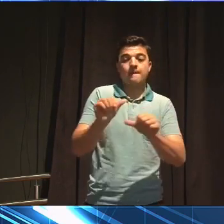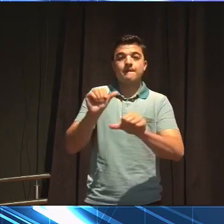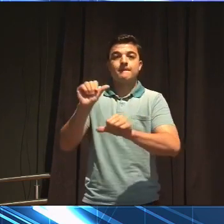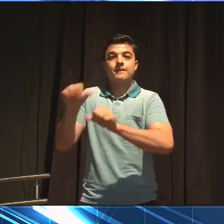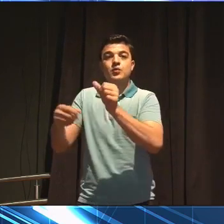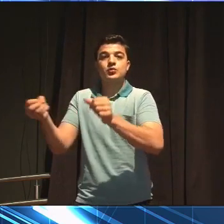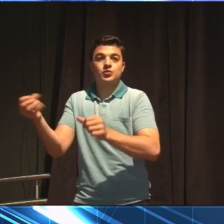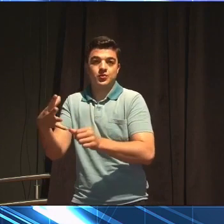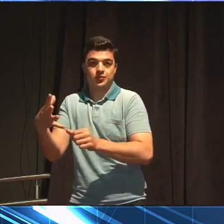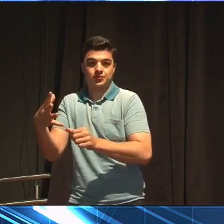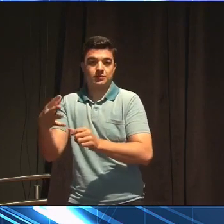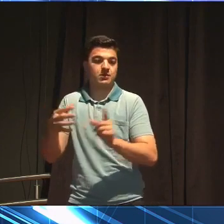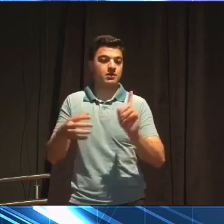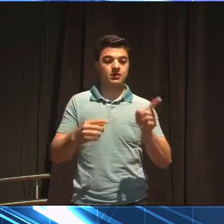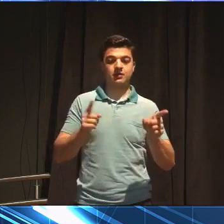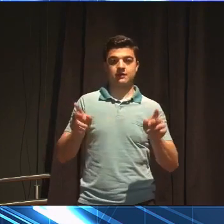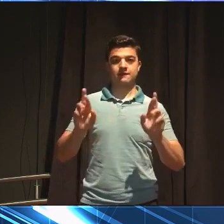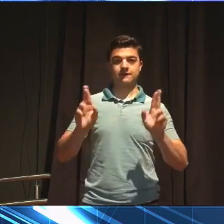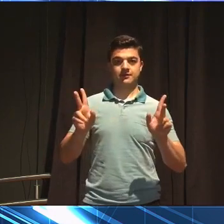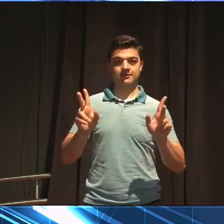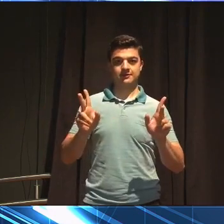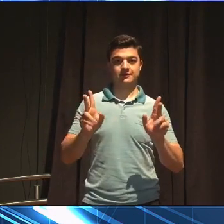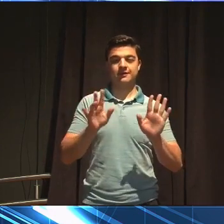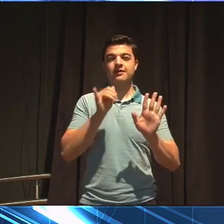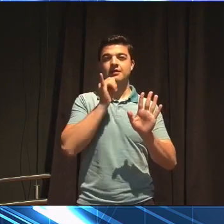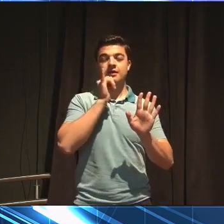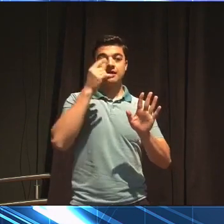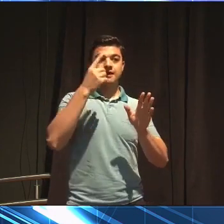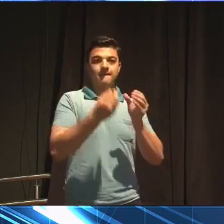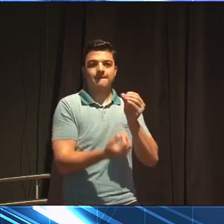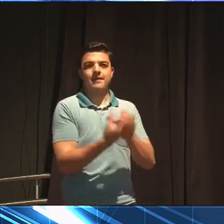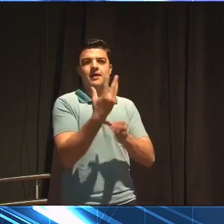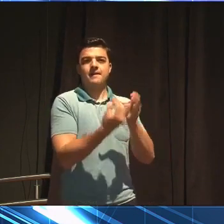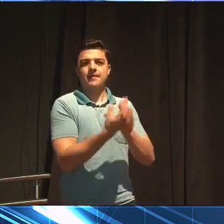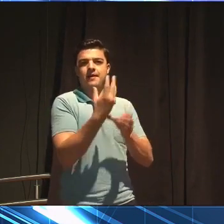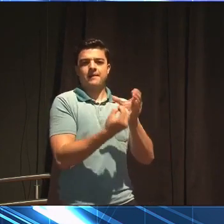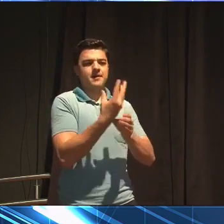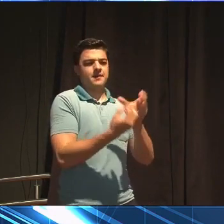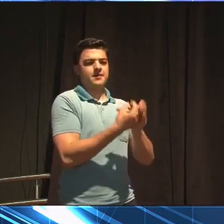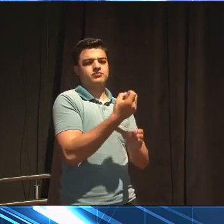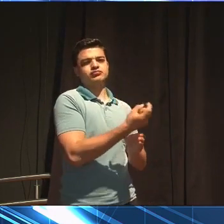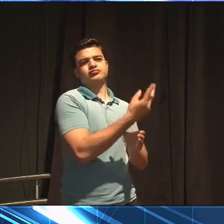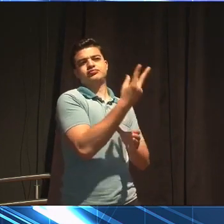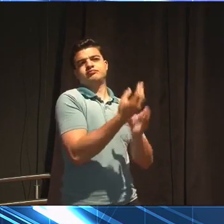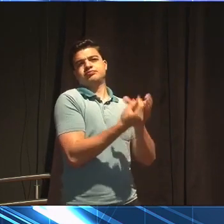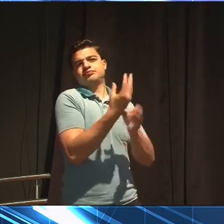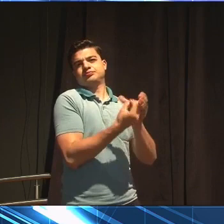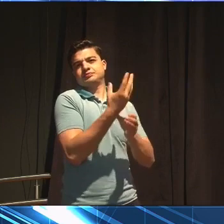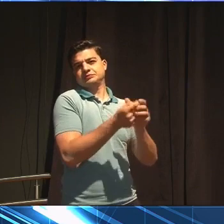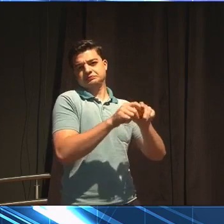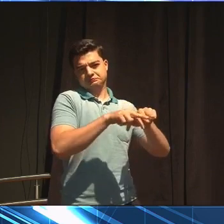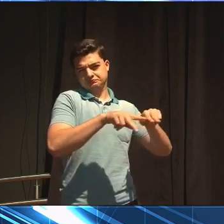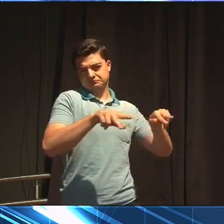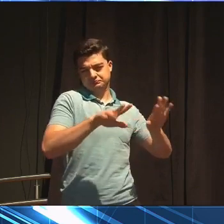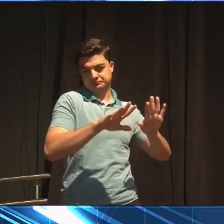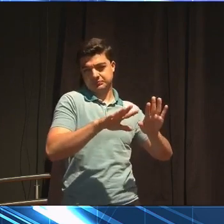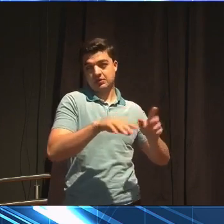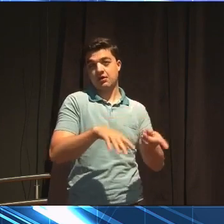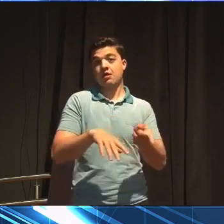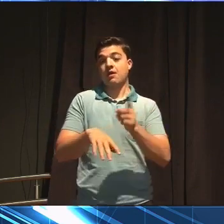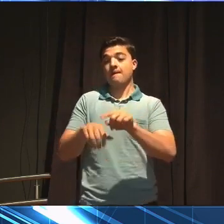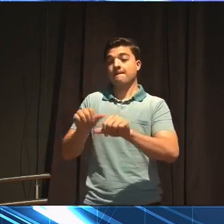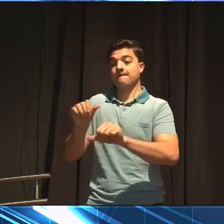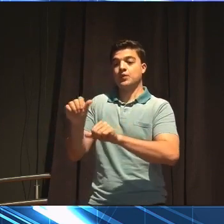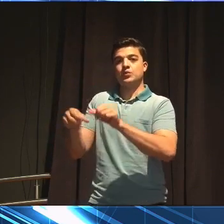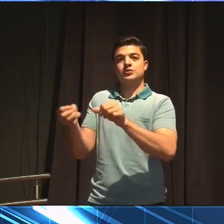que a gente faz aos montes, inventa todo dia, mas a inovação é quando o usuário ou quando aquela pessoa ela se